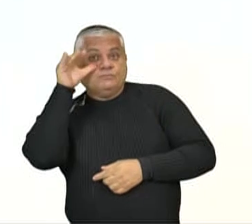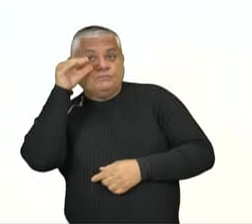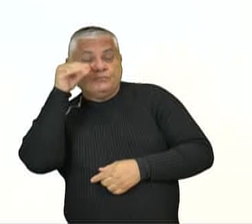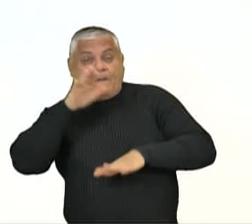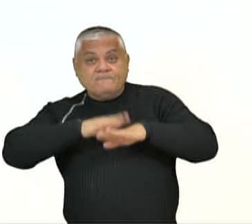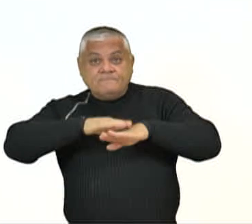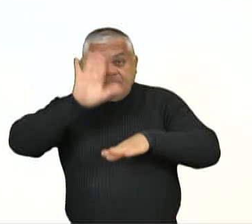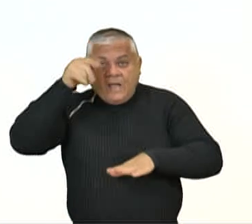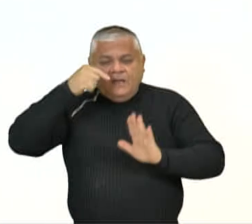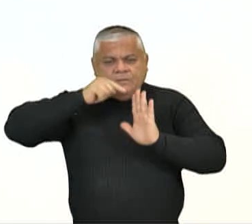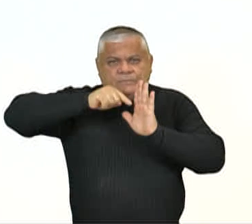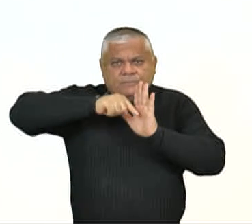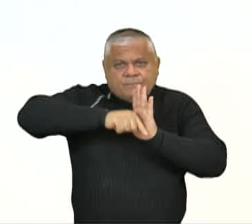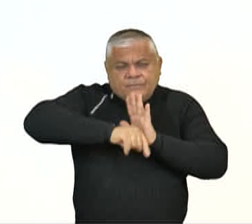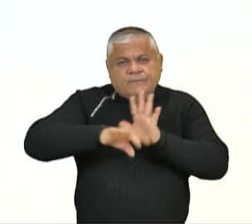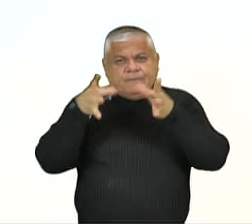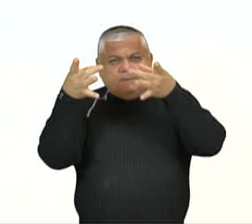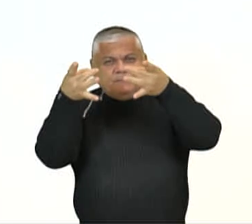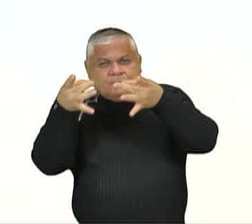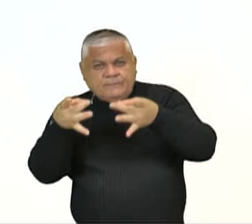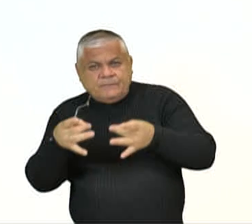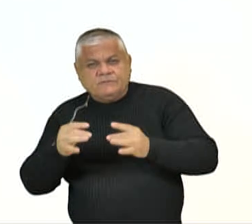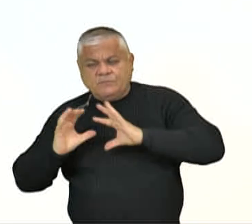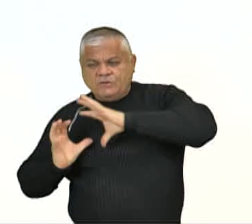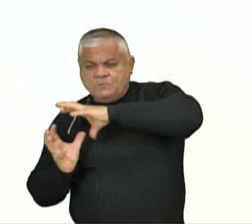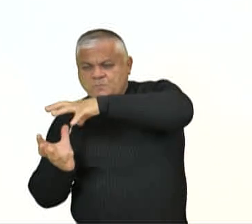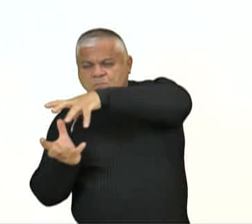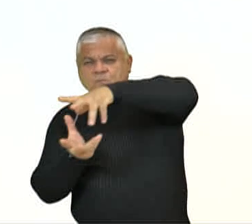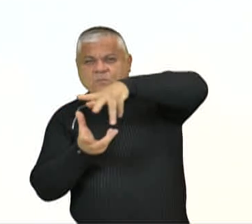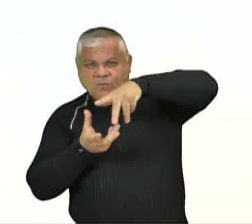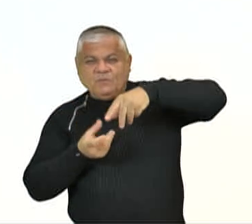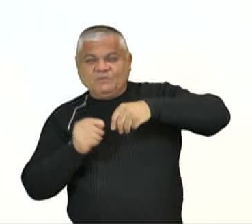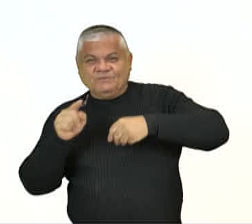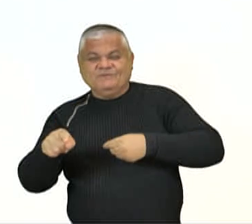um pouquinho mais sobre esse universo